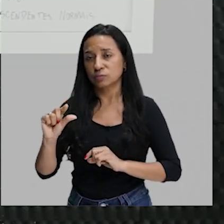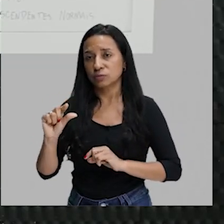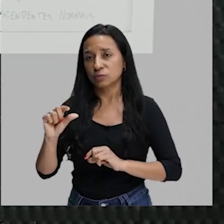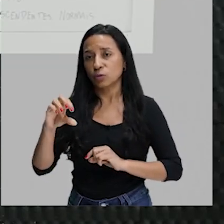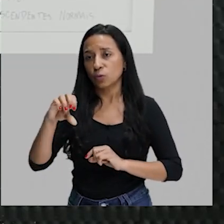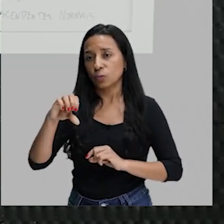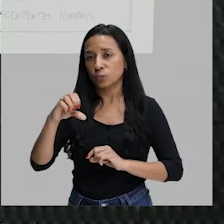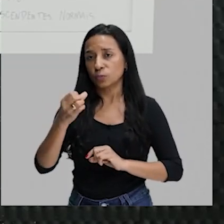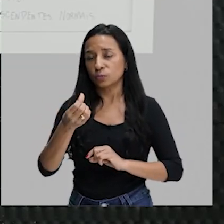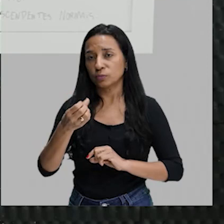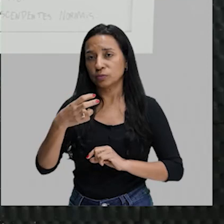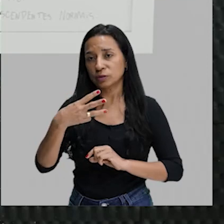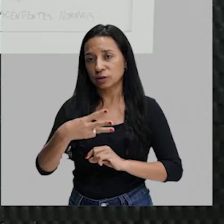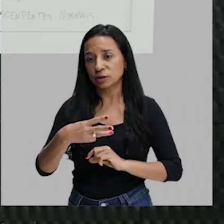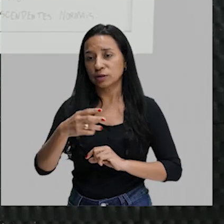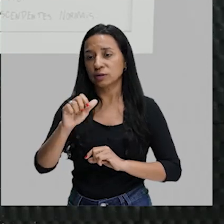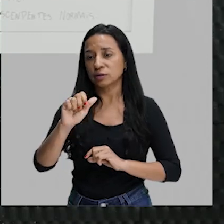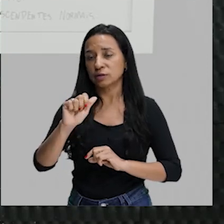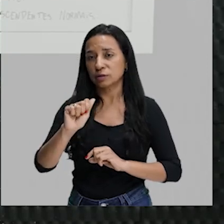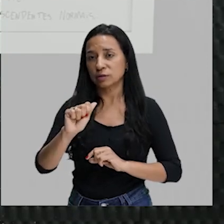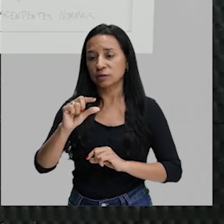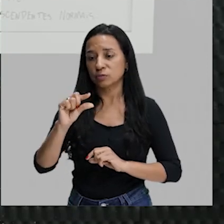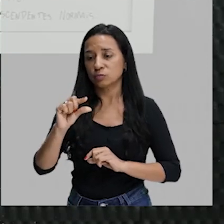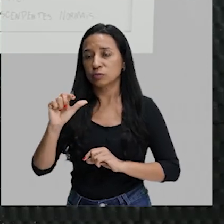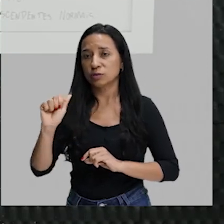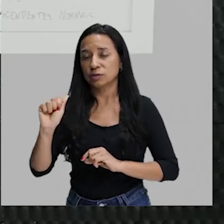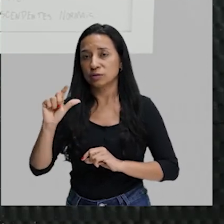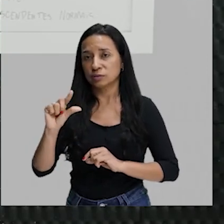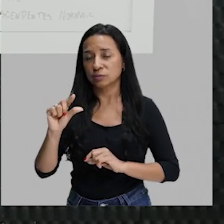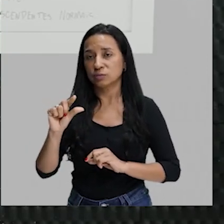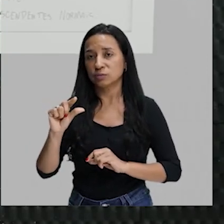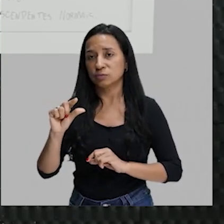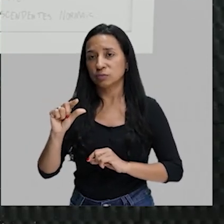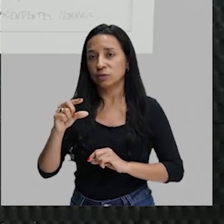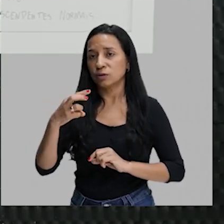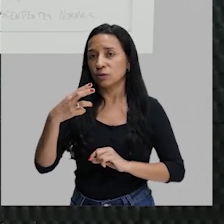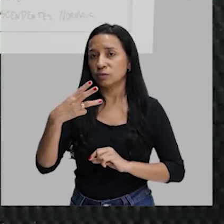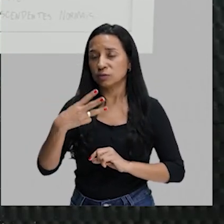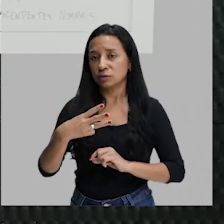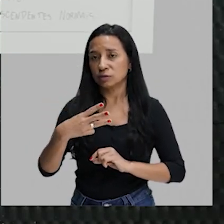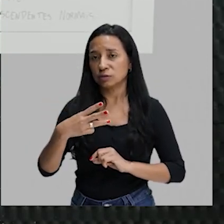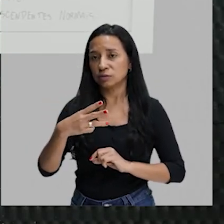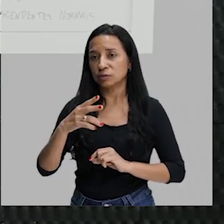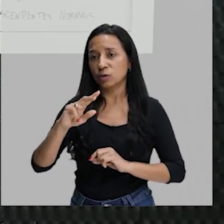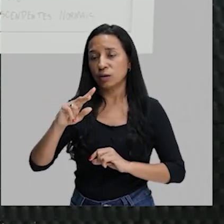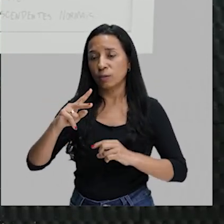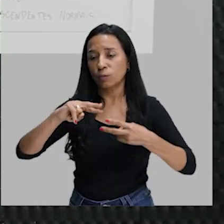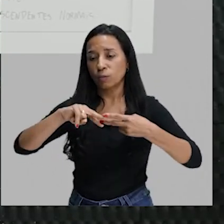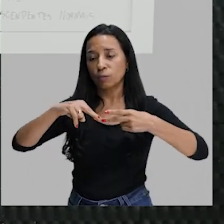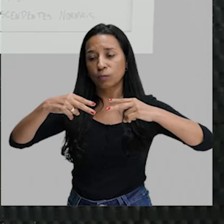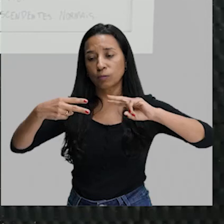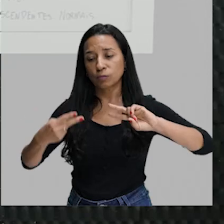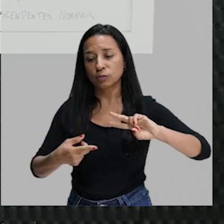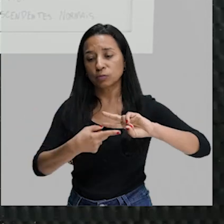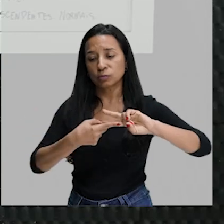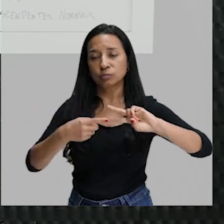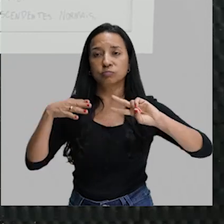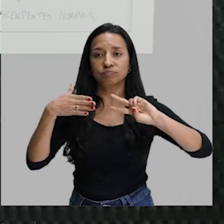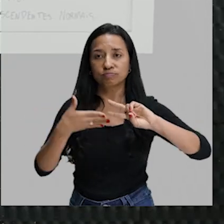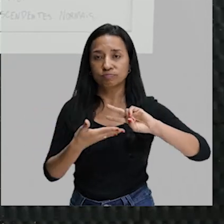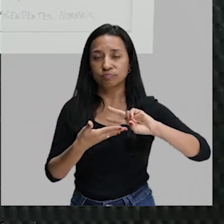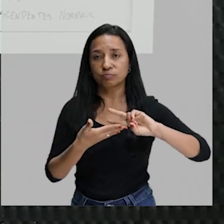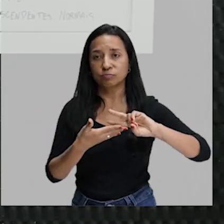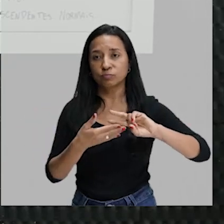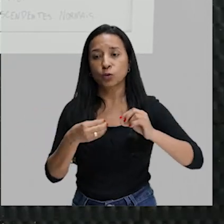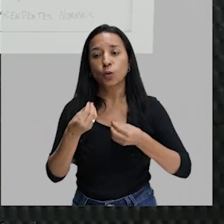9 é homozigoto recessivo, tá certo? Já coloquei o genótipo dos pais.